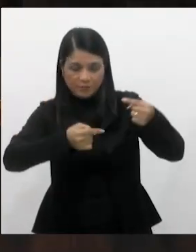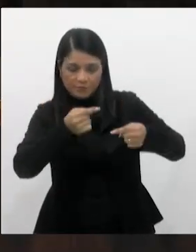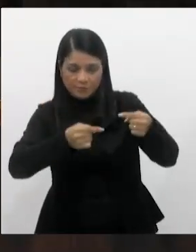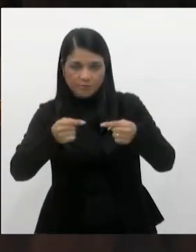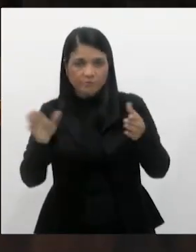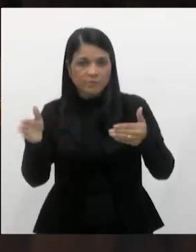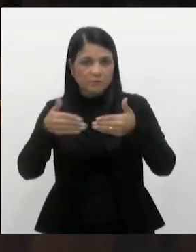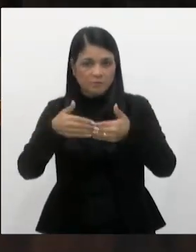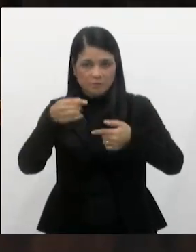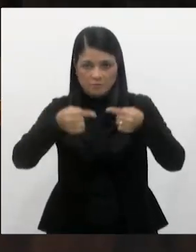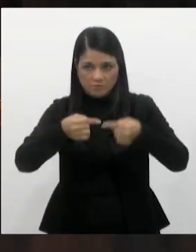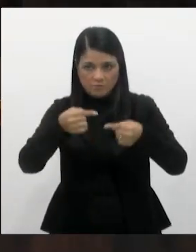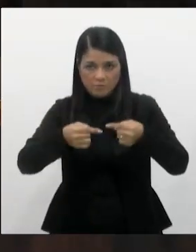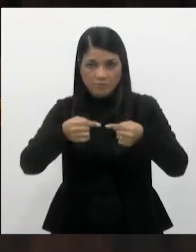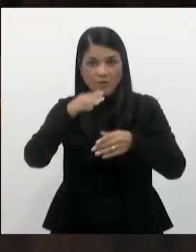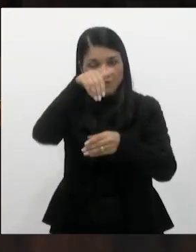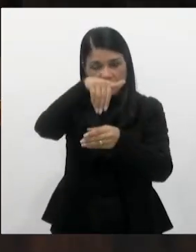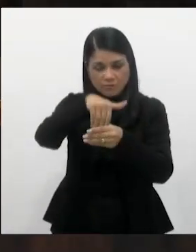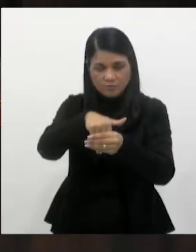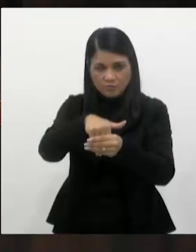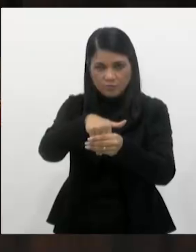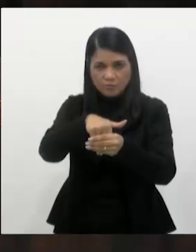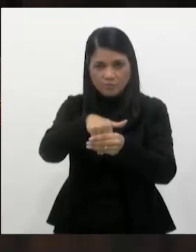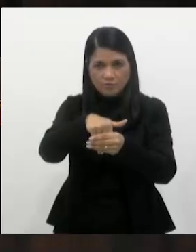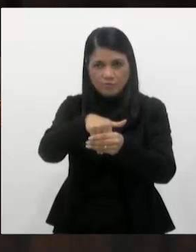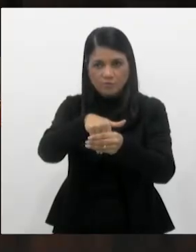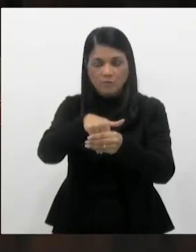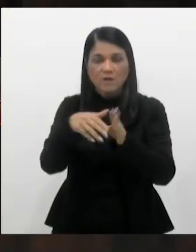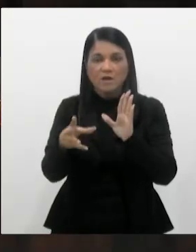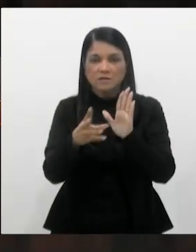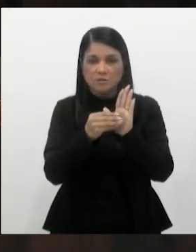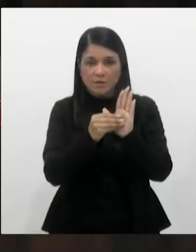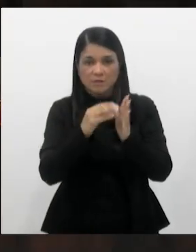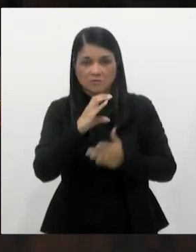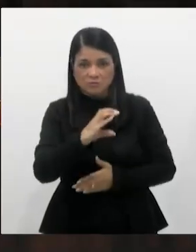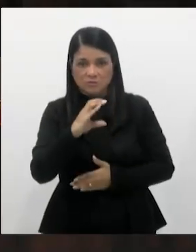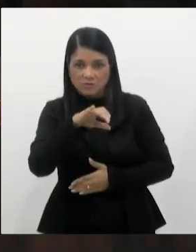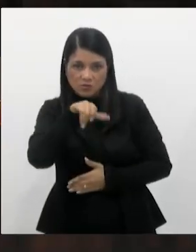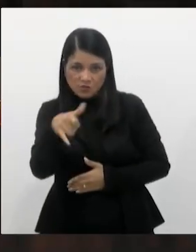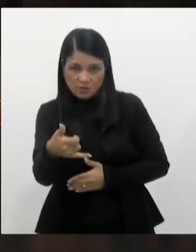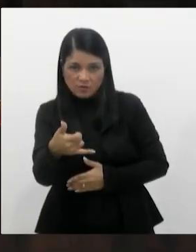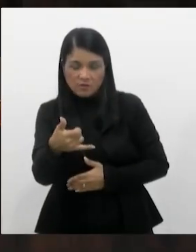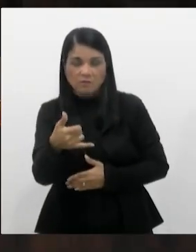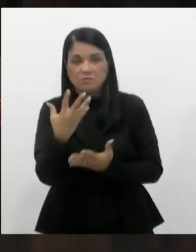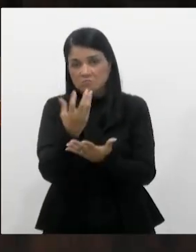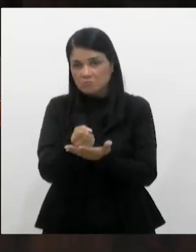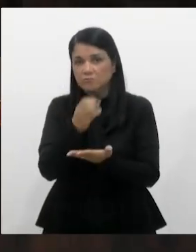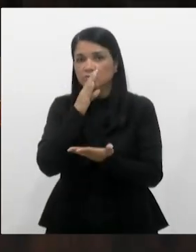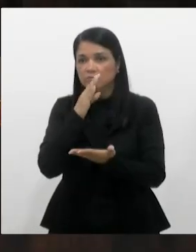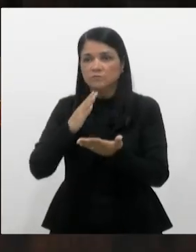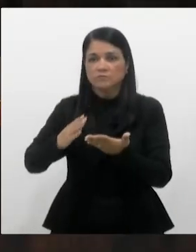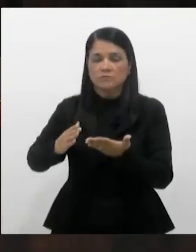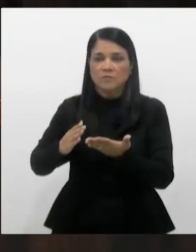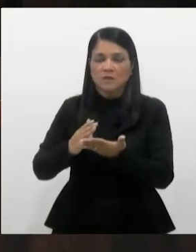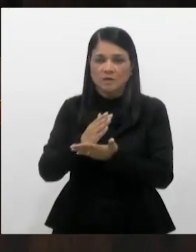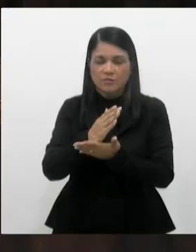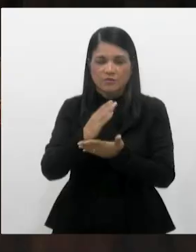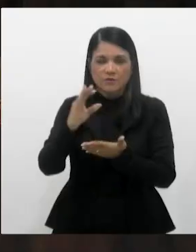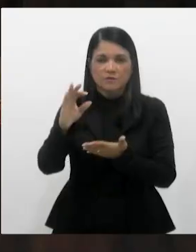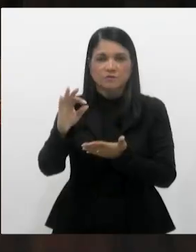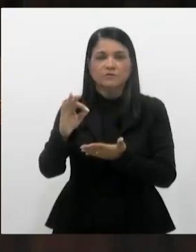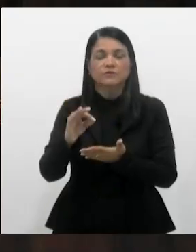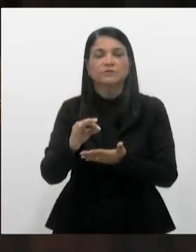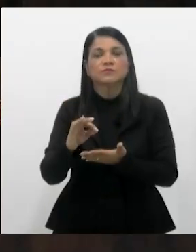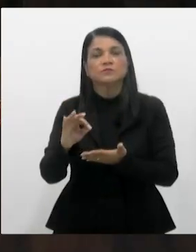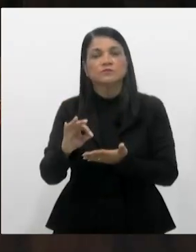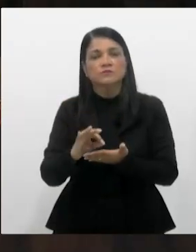queira discutir, encerrada a discussão. Em votação. As emendas da Comissão de Constituição e Justiça. Os senhores que aprovam permanecem como estão.